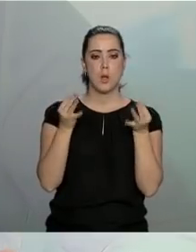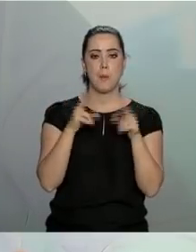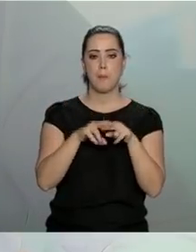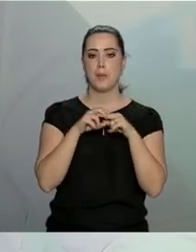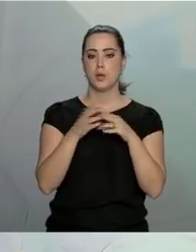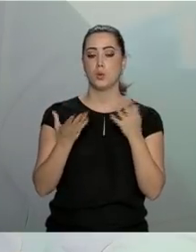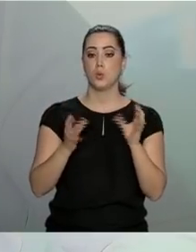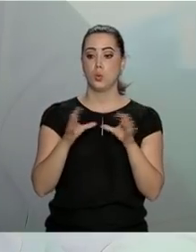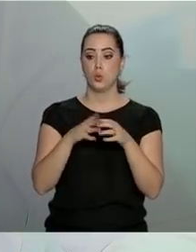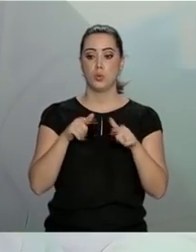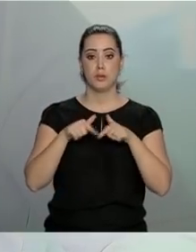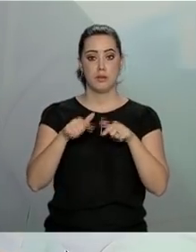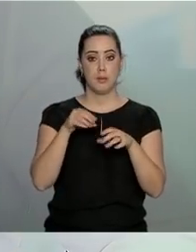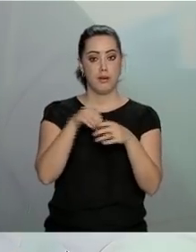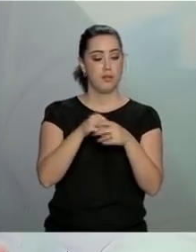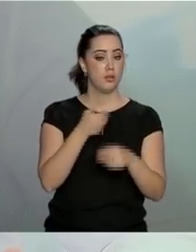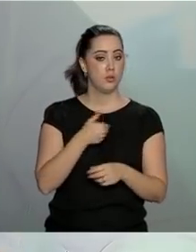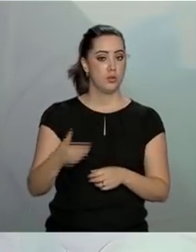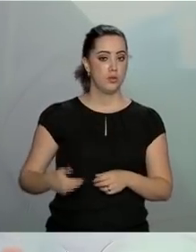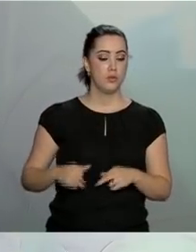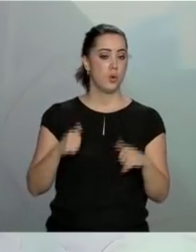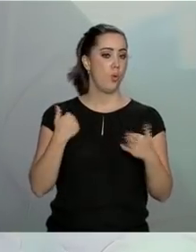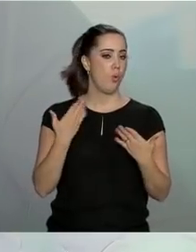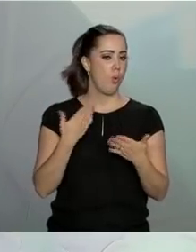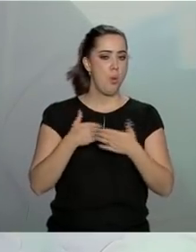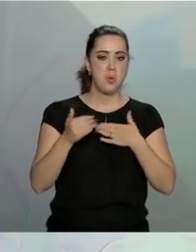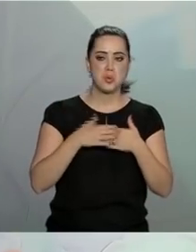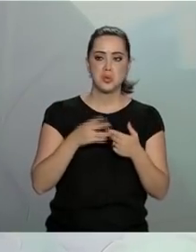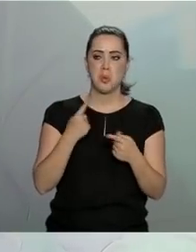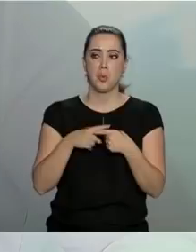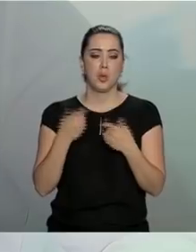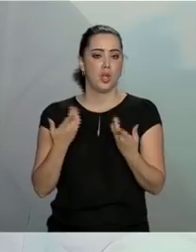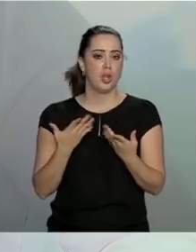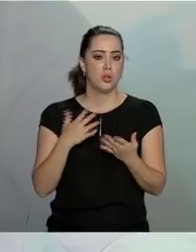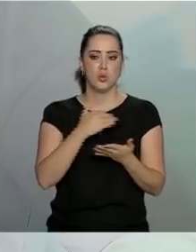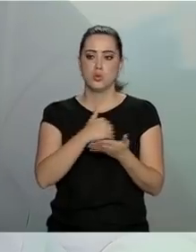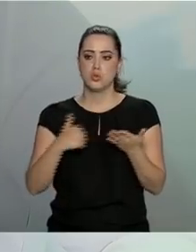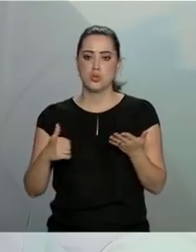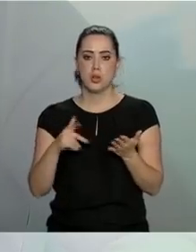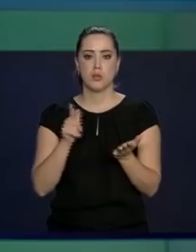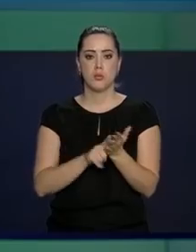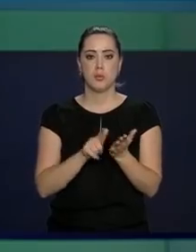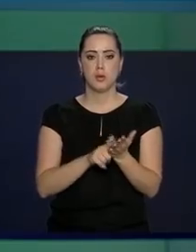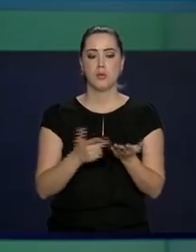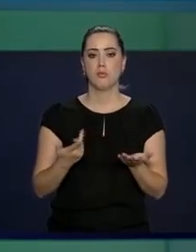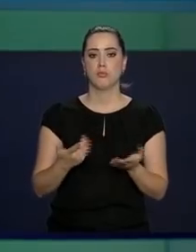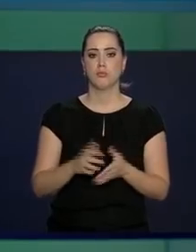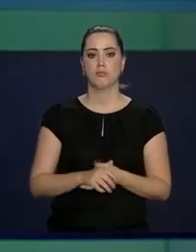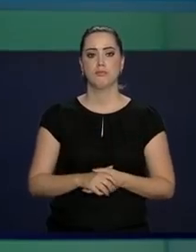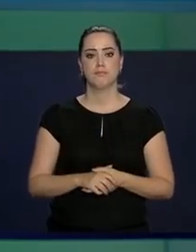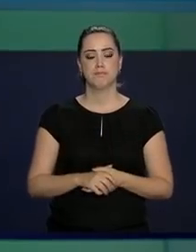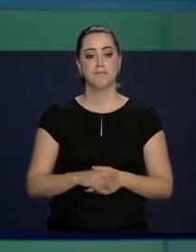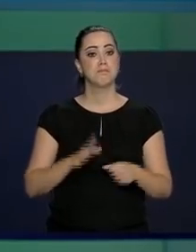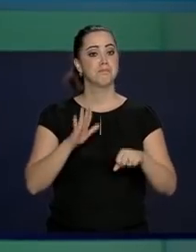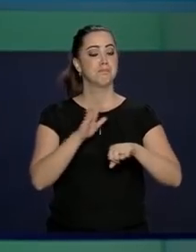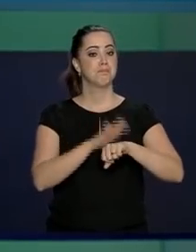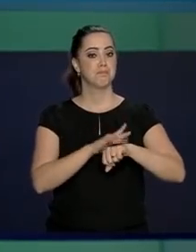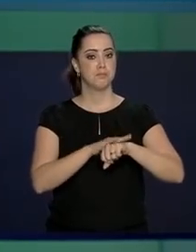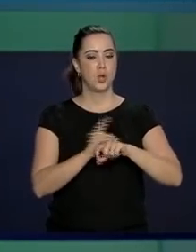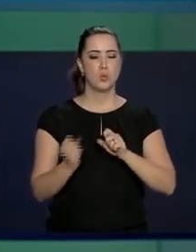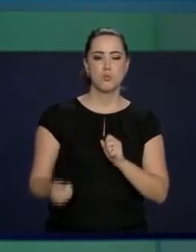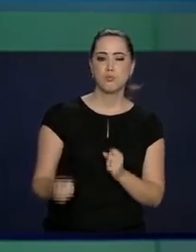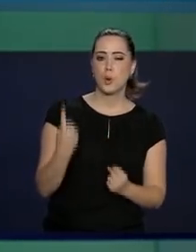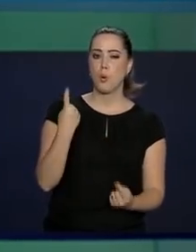pelos servidores do Estado e que por quaisquer motivos não foram retirados do papel. Uma doença